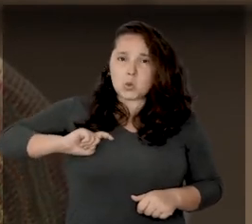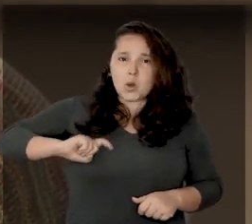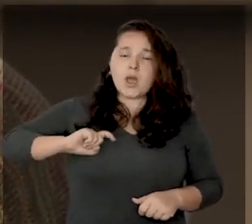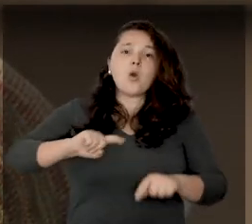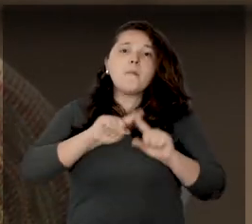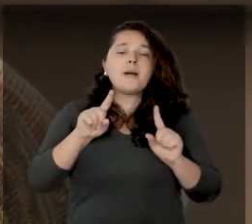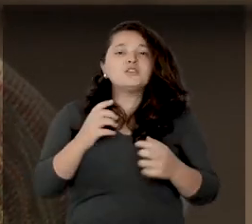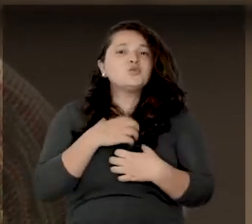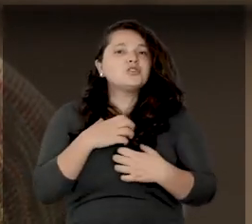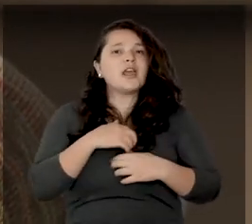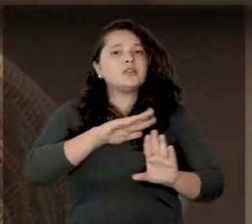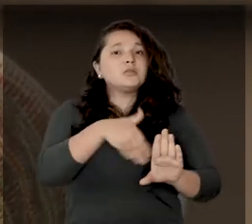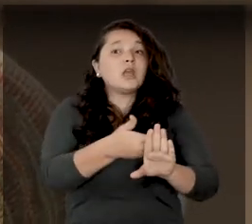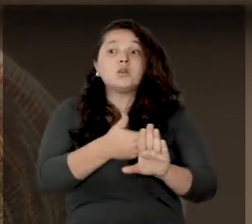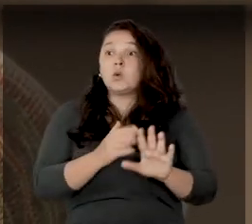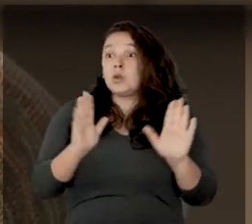uma alternativa, né?